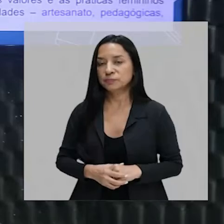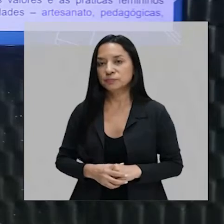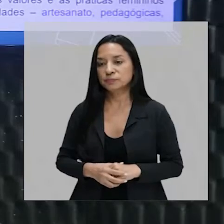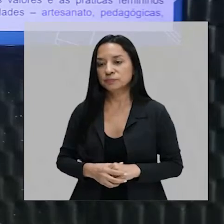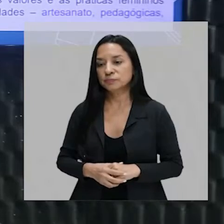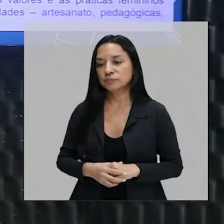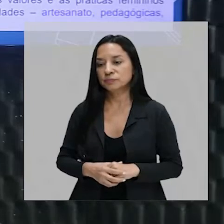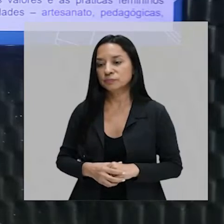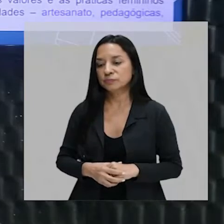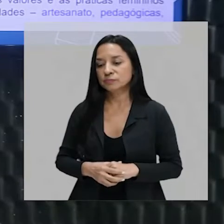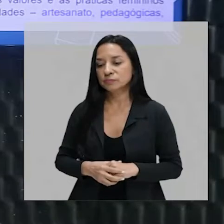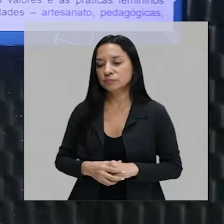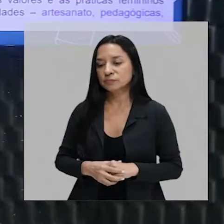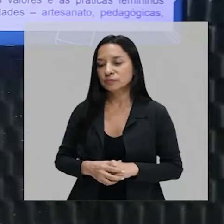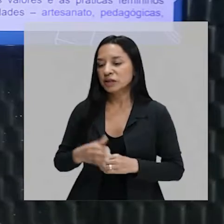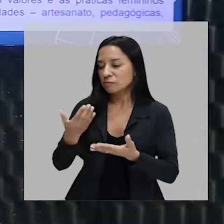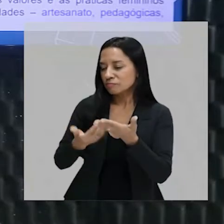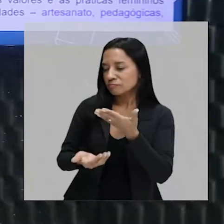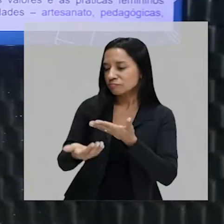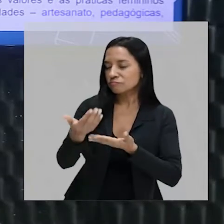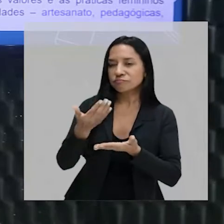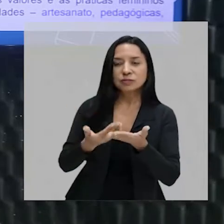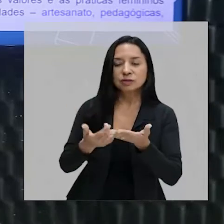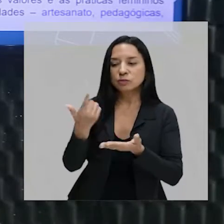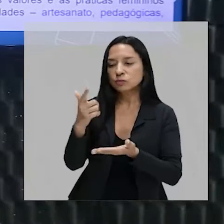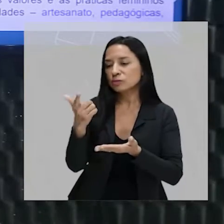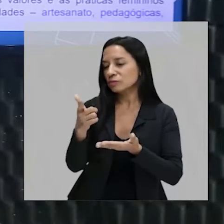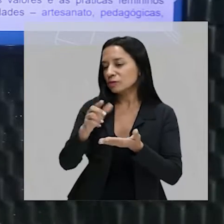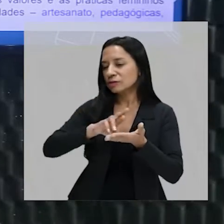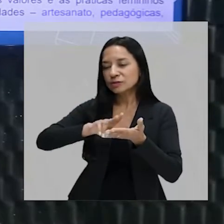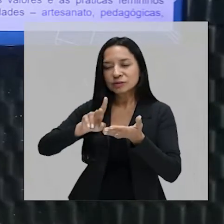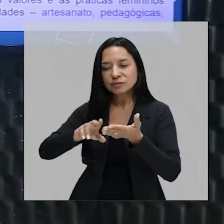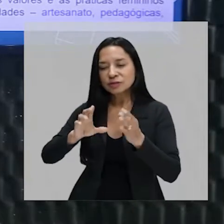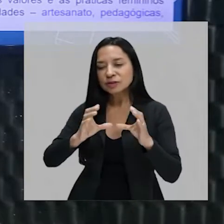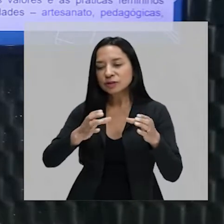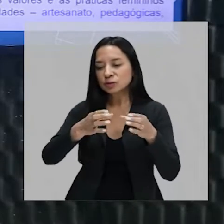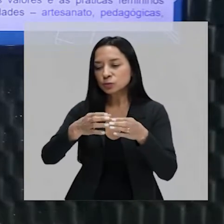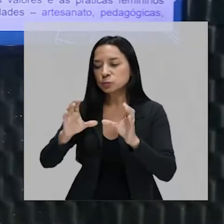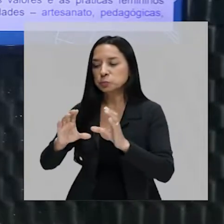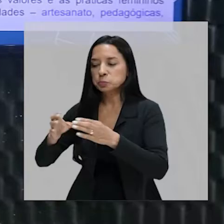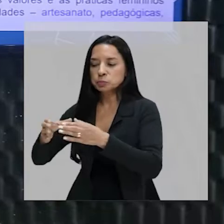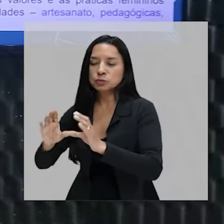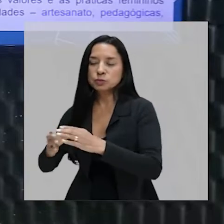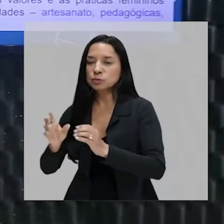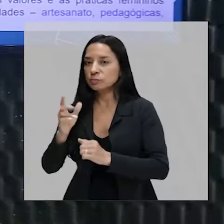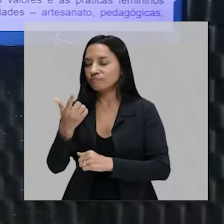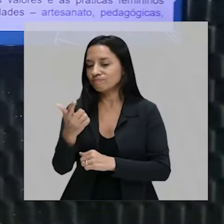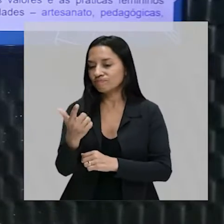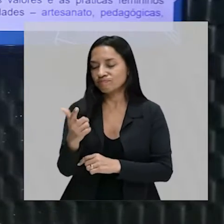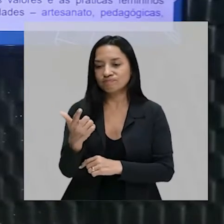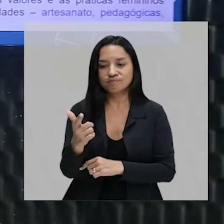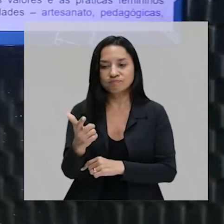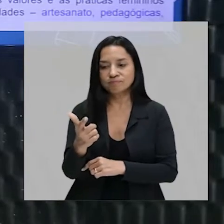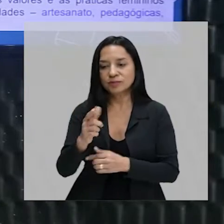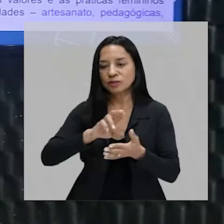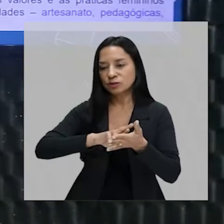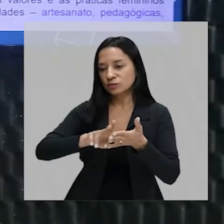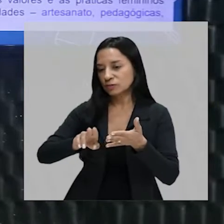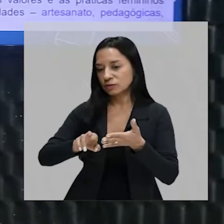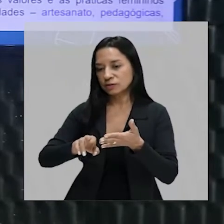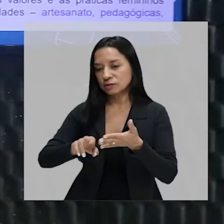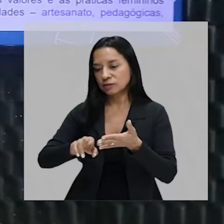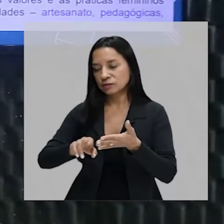entre eles não existiam diferenças de classes sociais Observe que eles não produziam